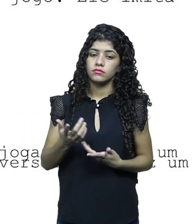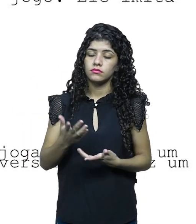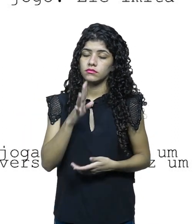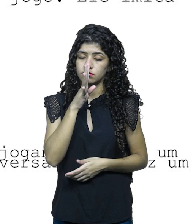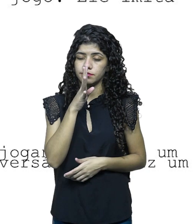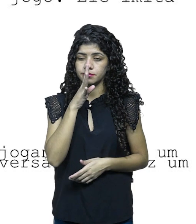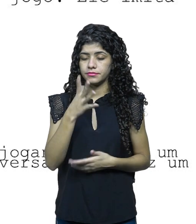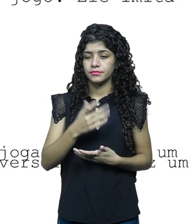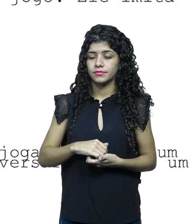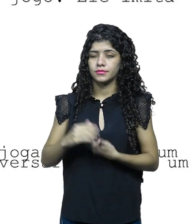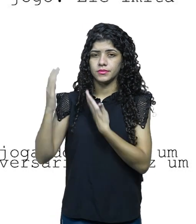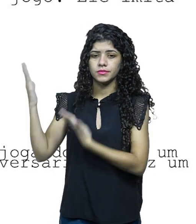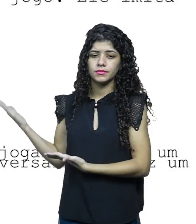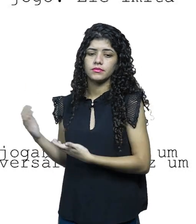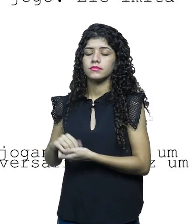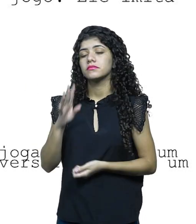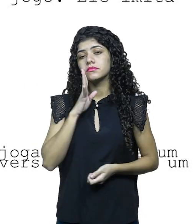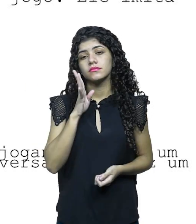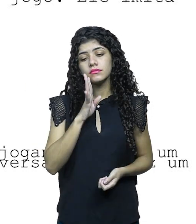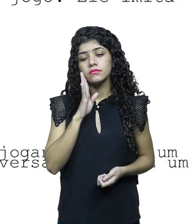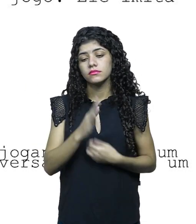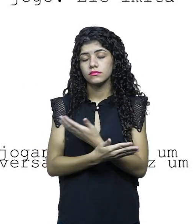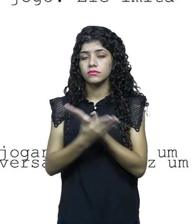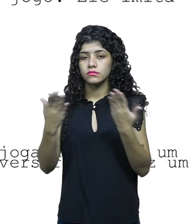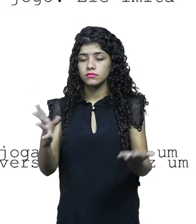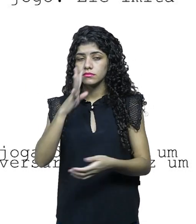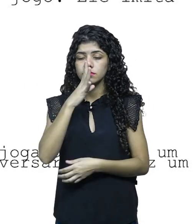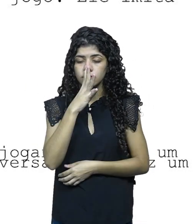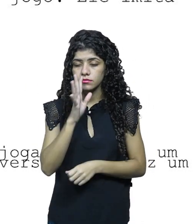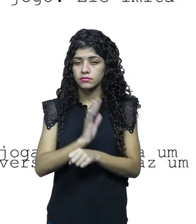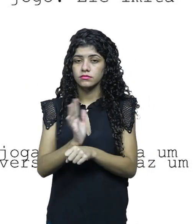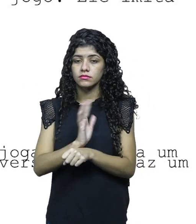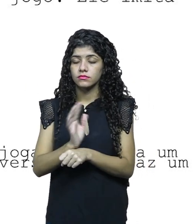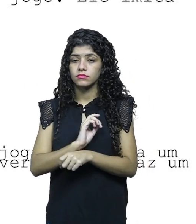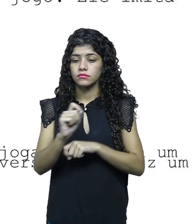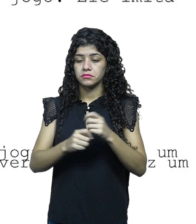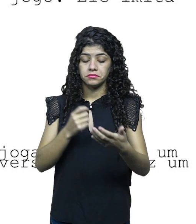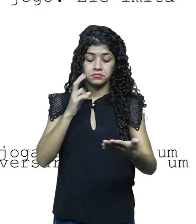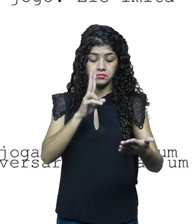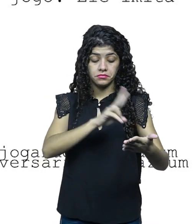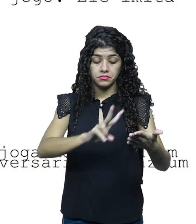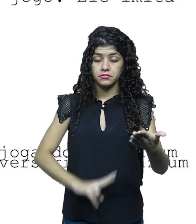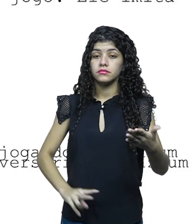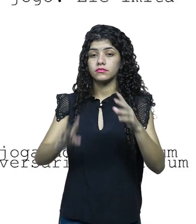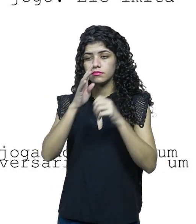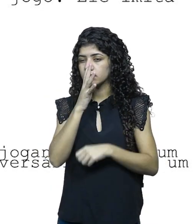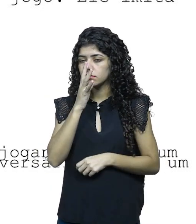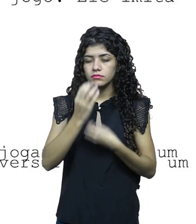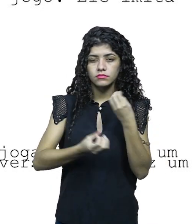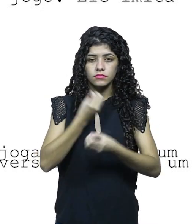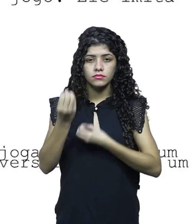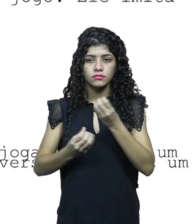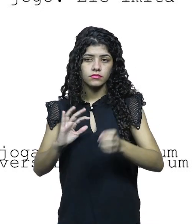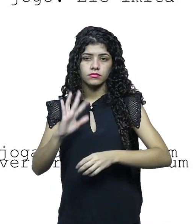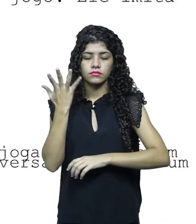vocês olharem e assistirem o fragmento, mas um exercício muito legal que eu digo para vocês é de